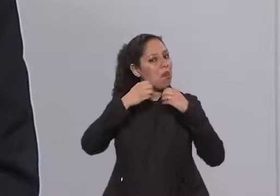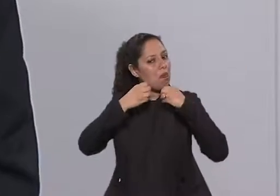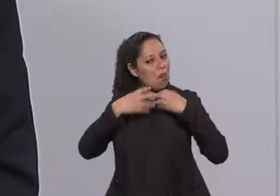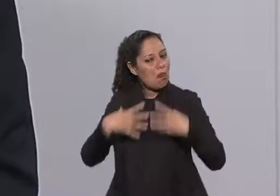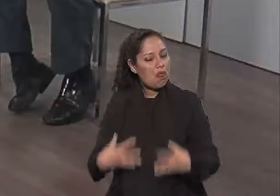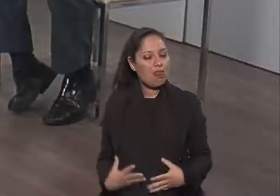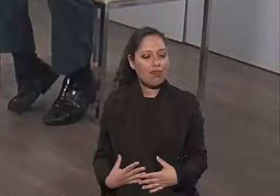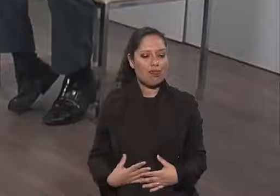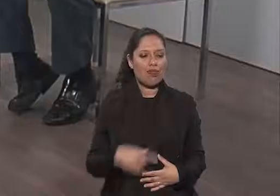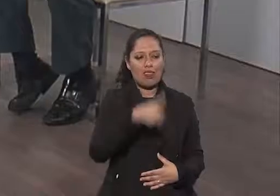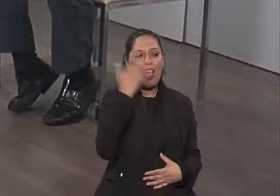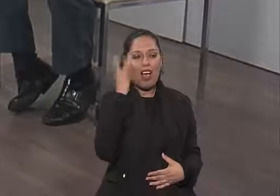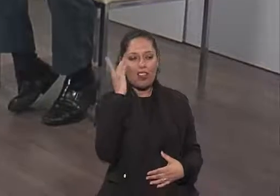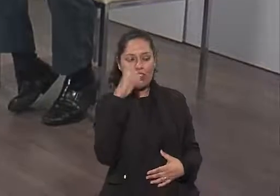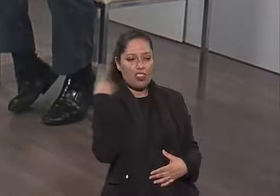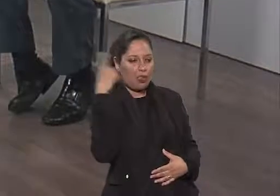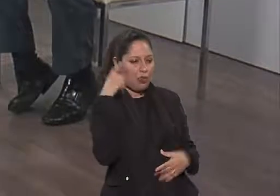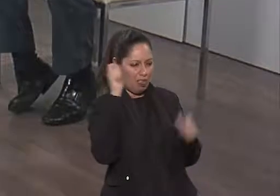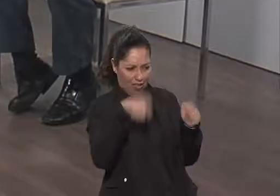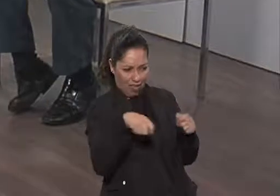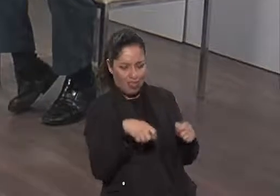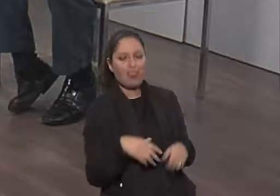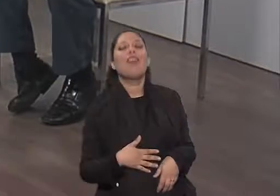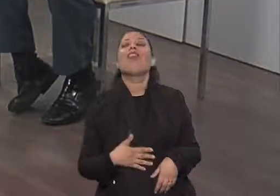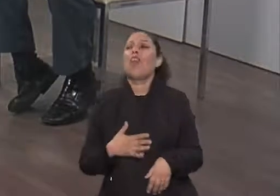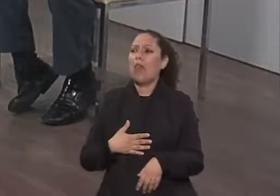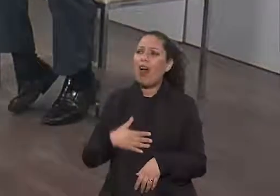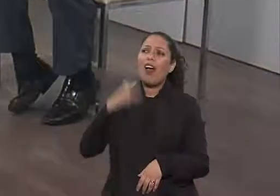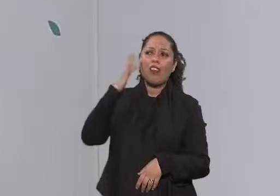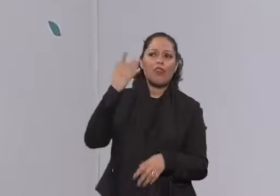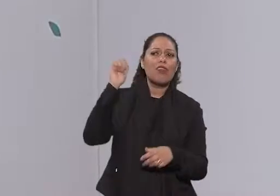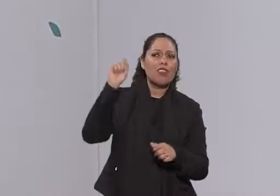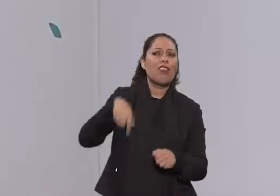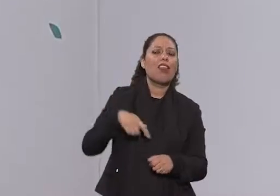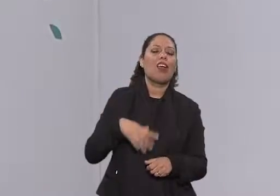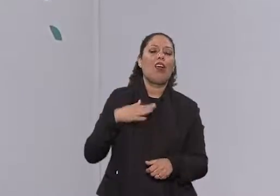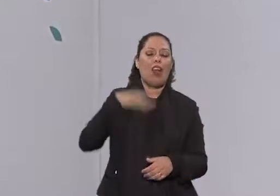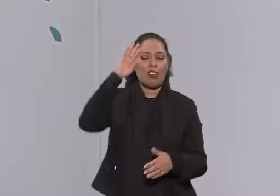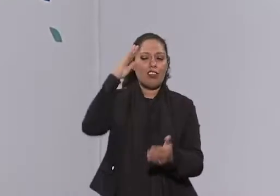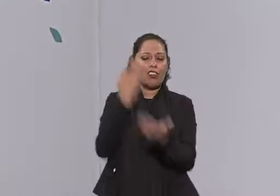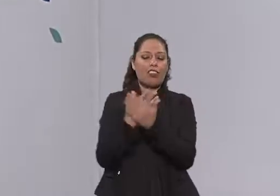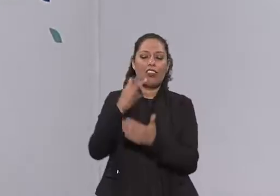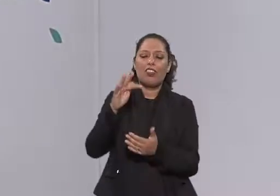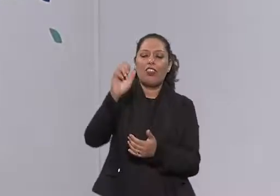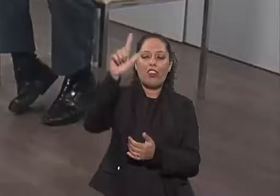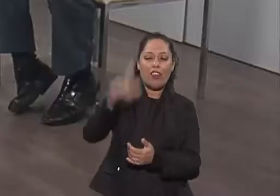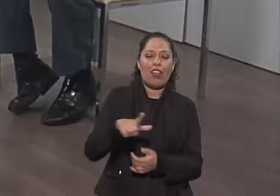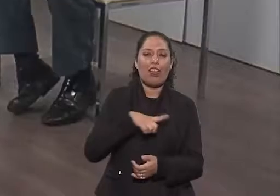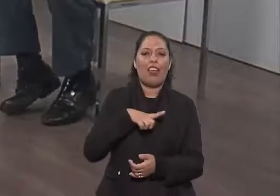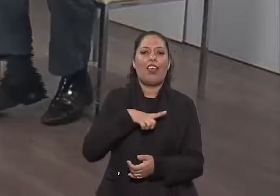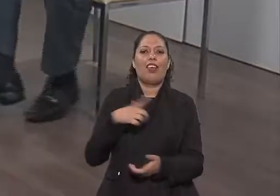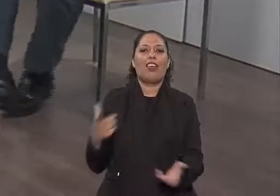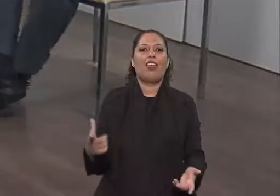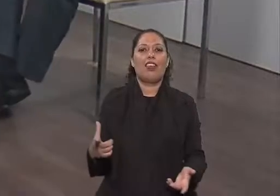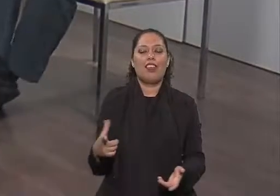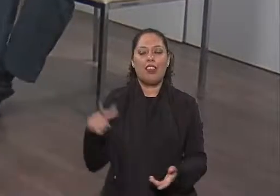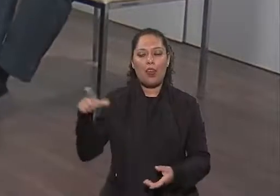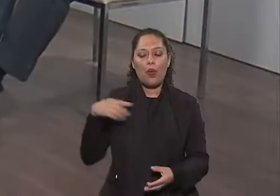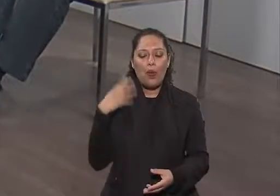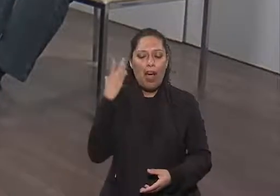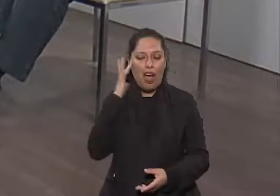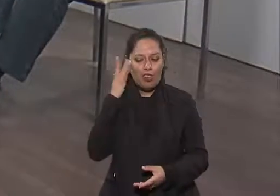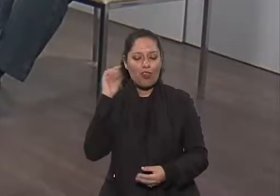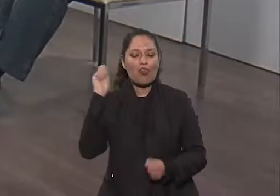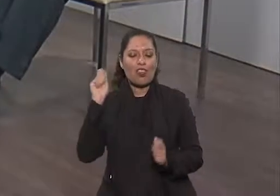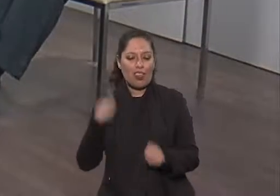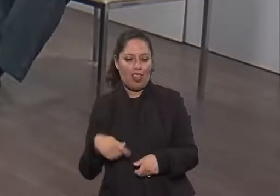do boto fé não é coloco força aqui no corpo ou quem sabe colocar tempero vai votar em você faça